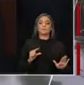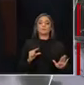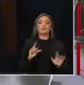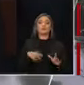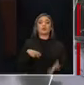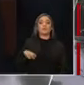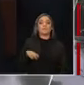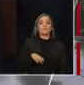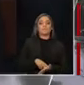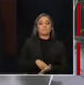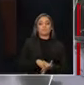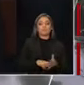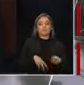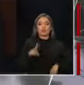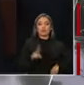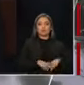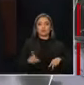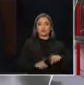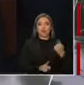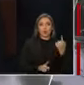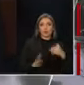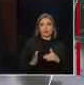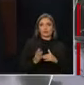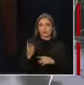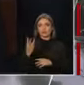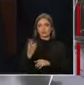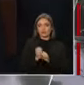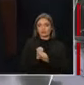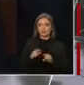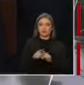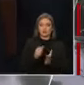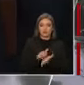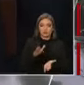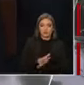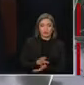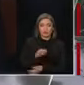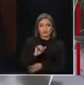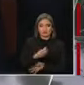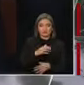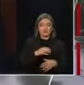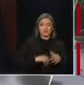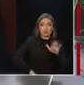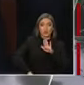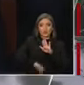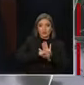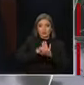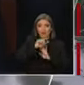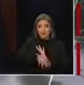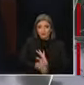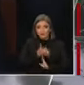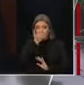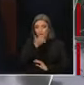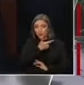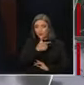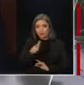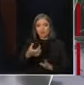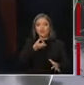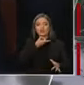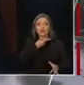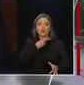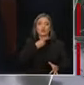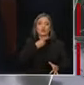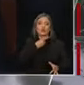1 a 3 anos e multa. Parágrafo único, se o crime for culposo, a pena de 6 meses a 1 ano de detenção, sem prejuízo da